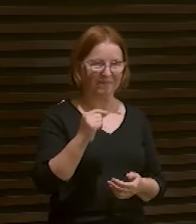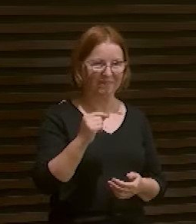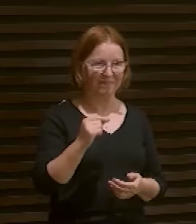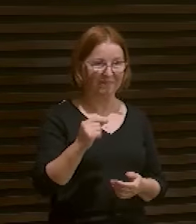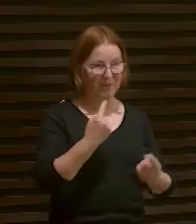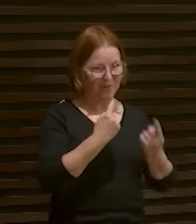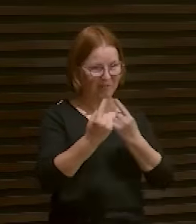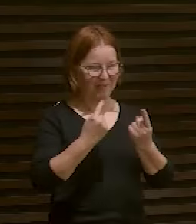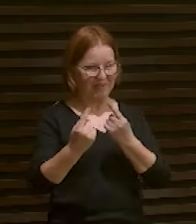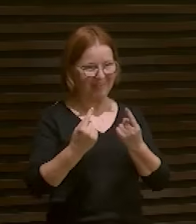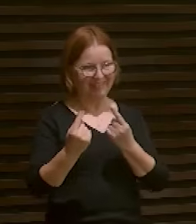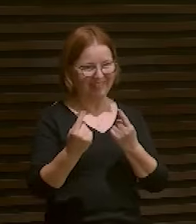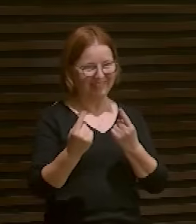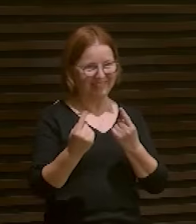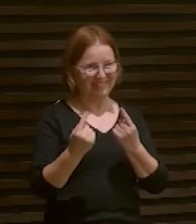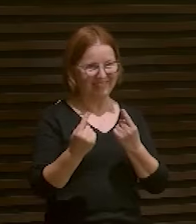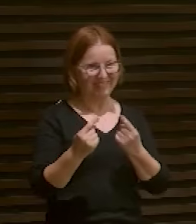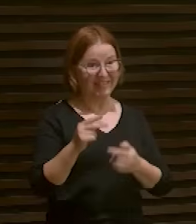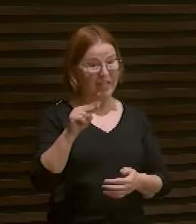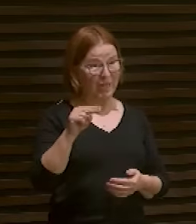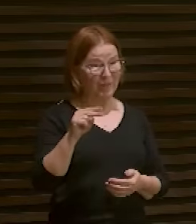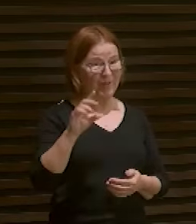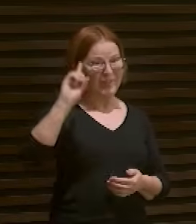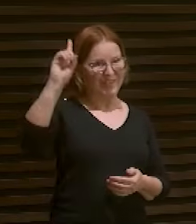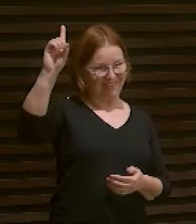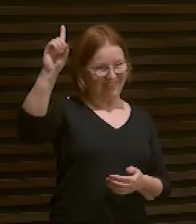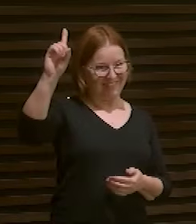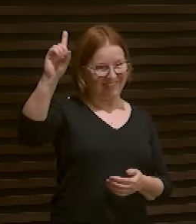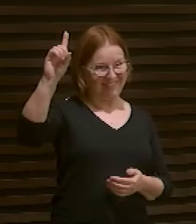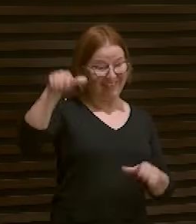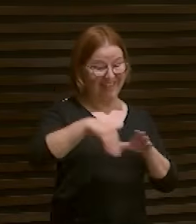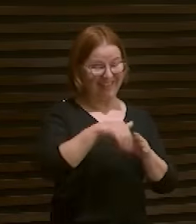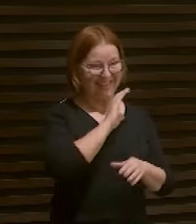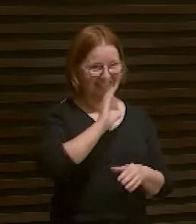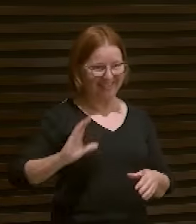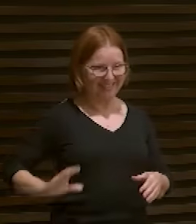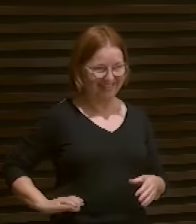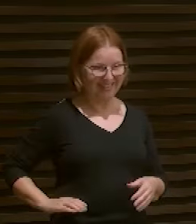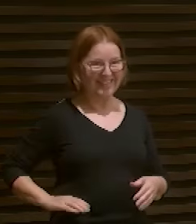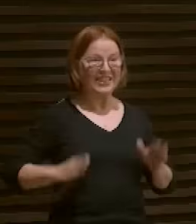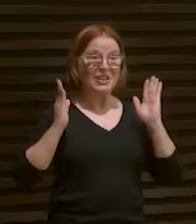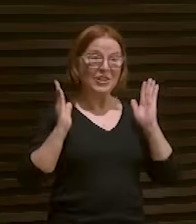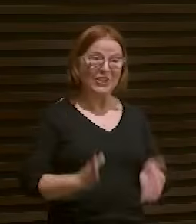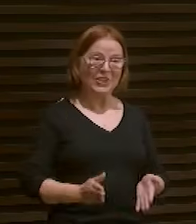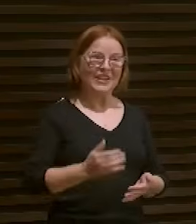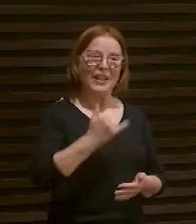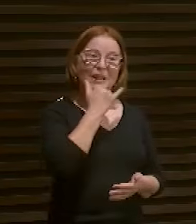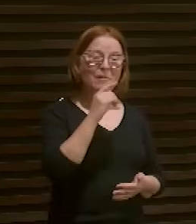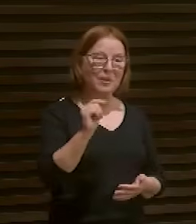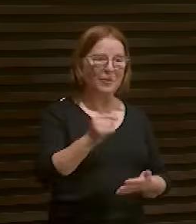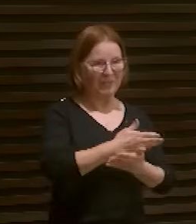perdoando-vos uns aos outros, como também Deus em Cristo vos perdoou. Qual